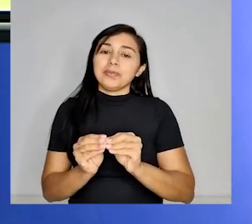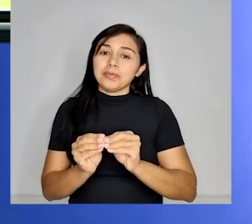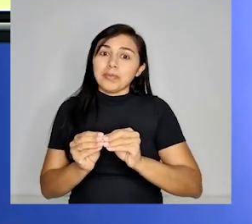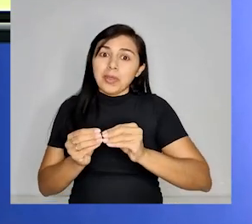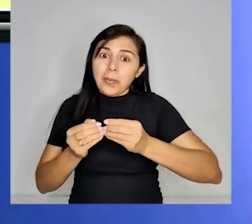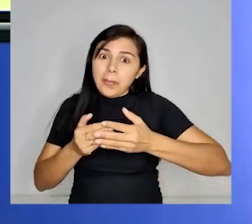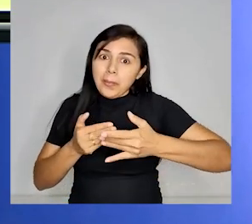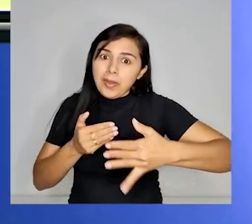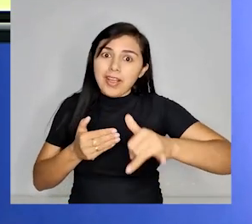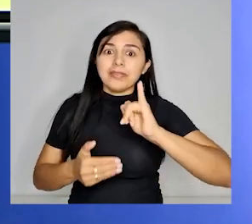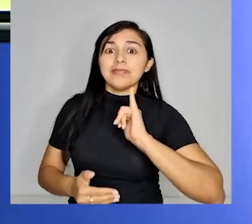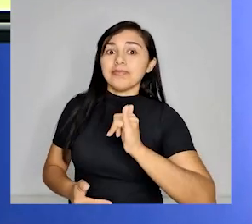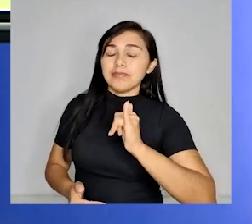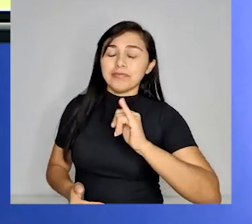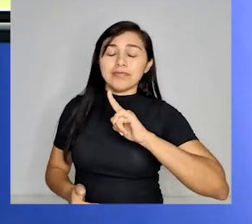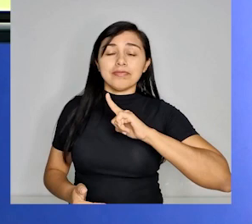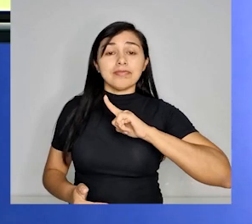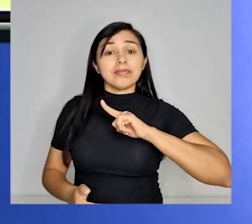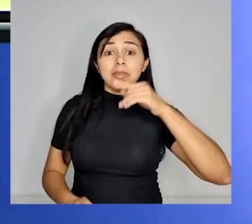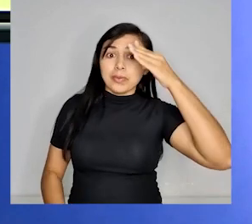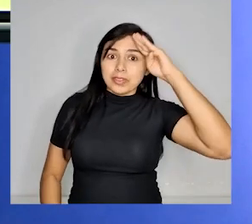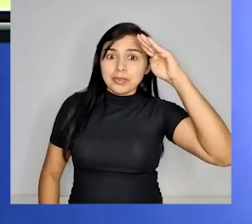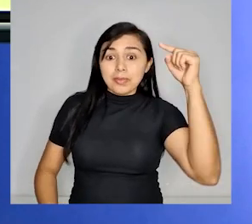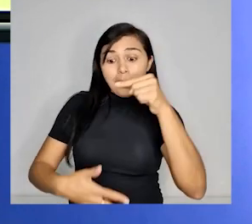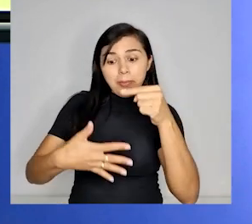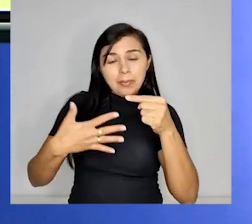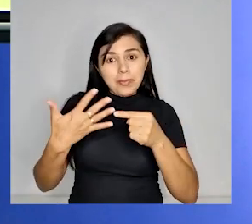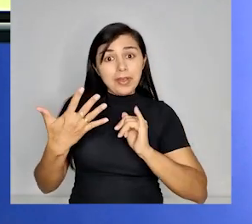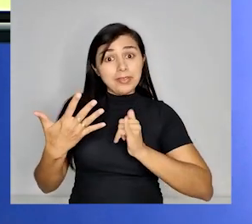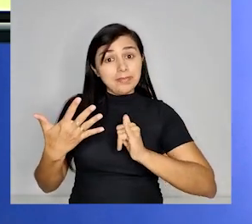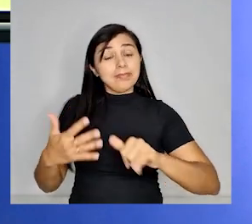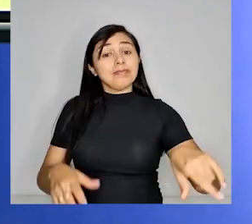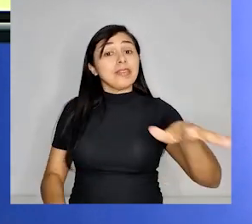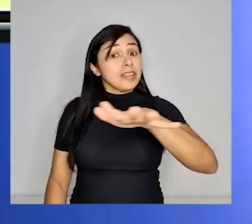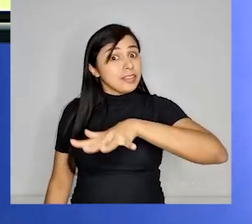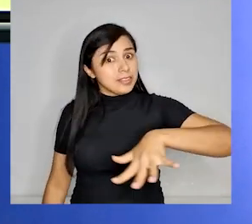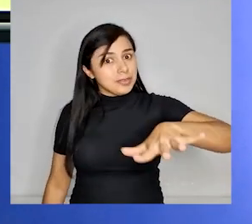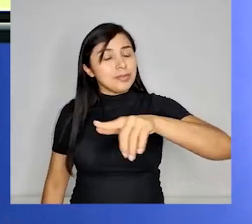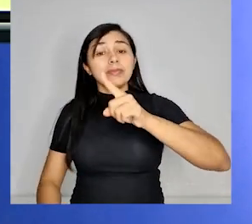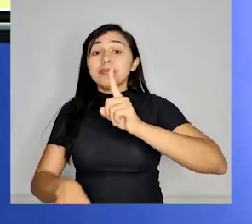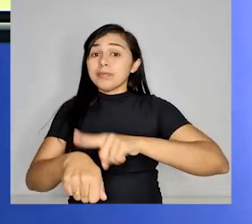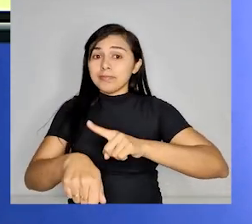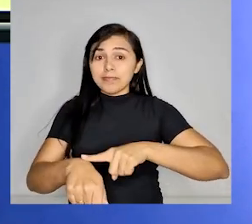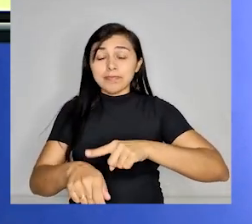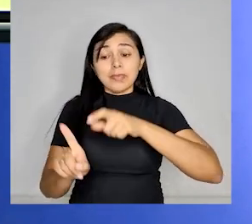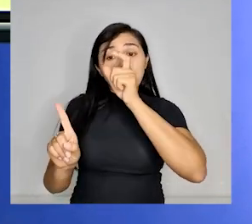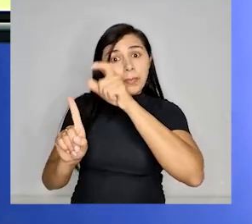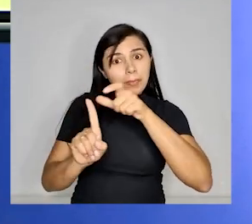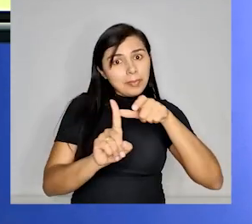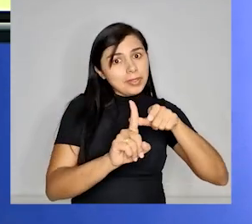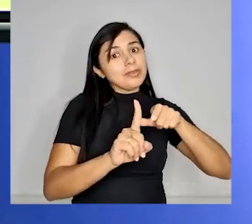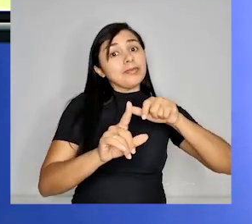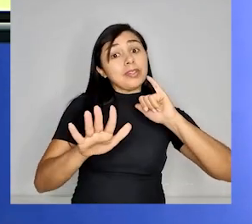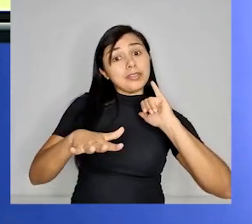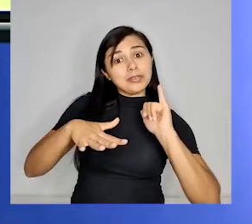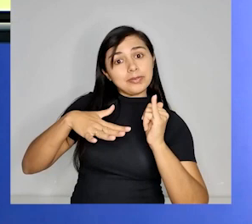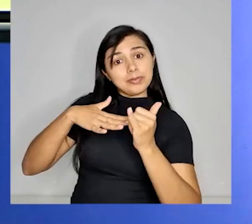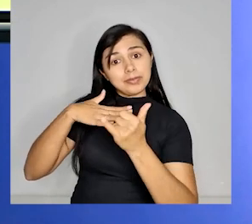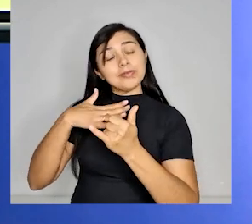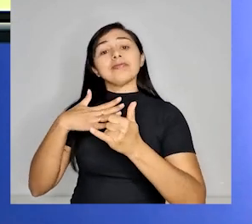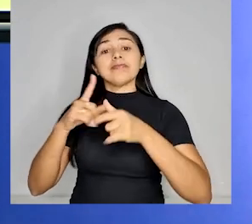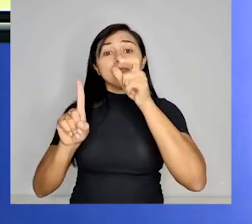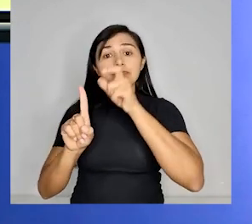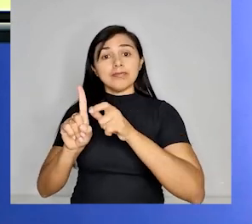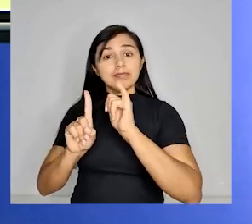apresentados os principais elementos que compõem a narração: espaço, tempo, personagem, enredo e narrador.